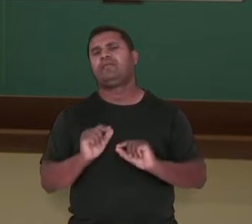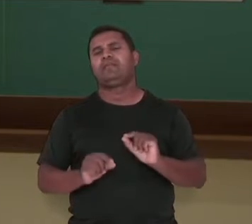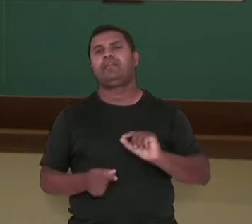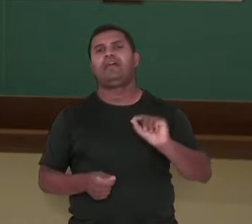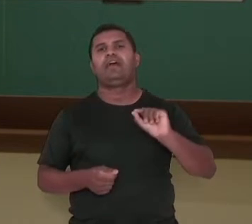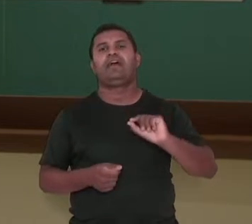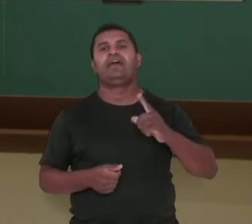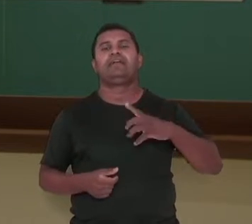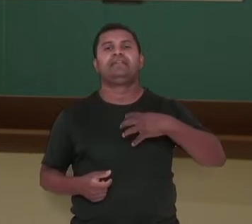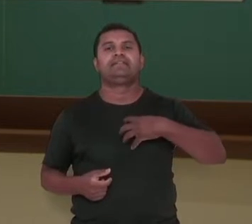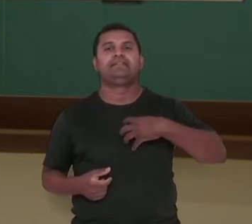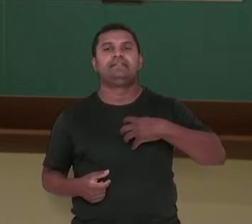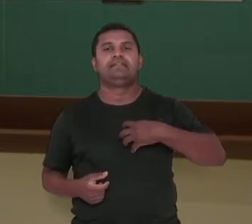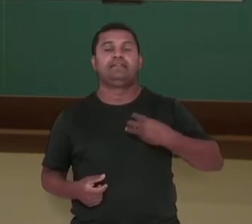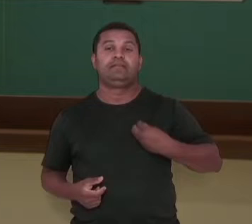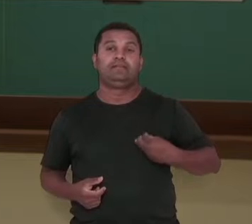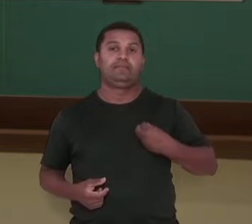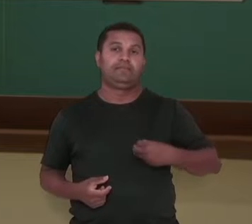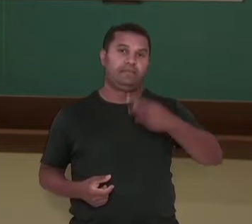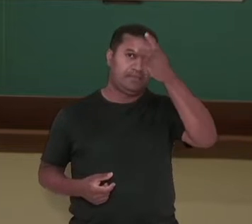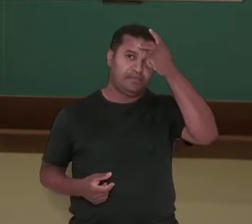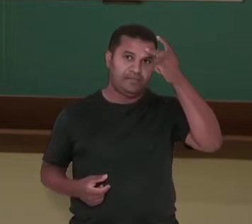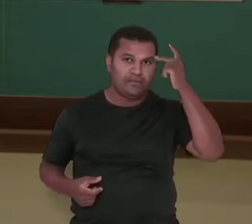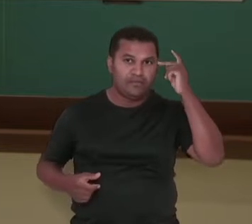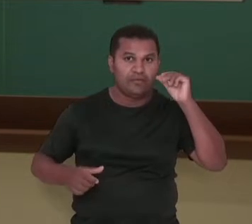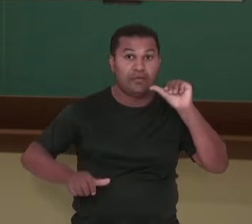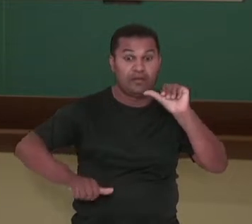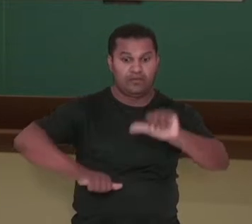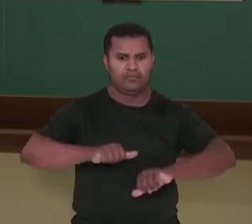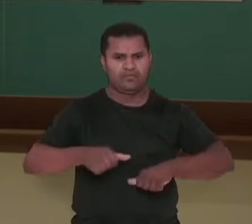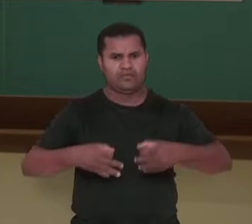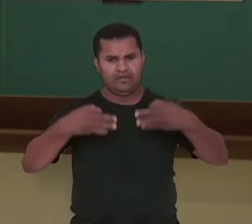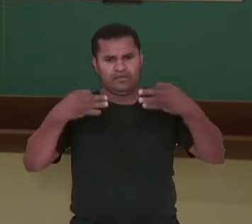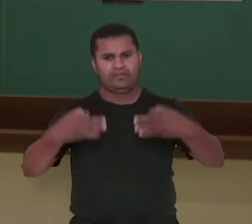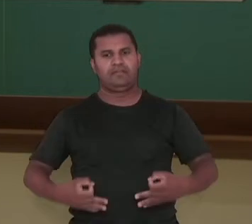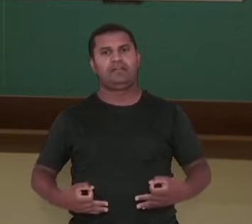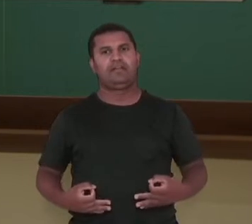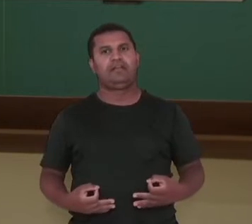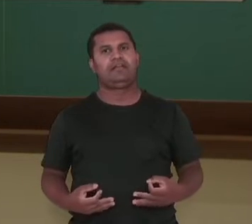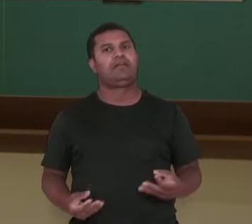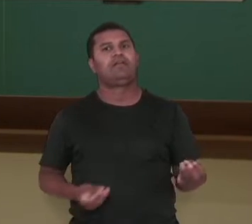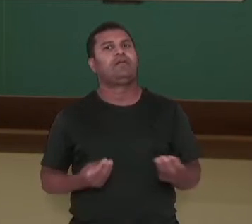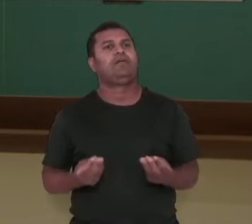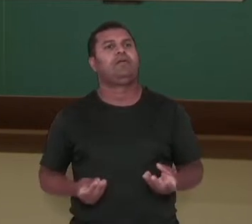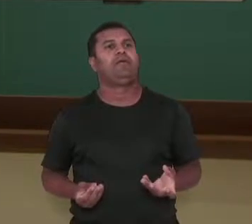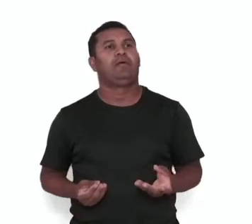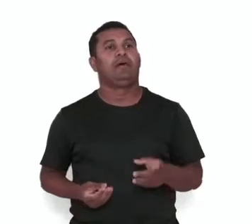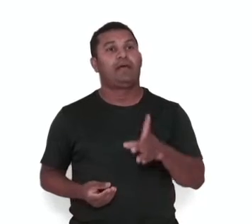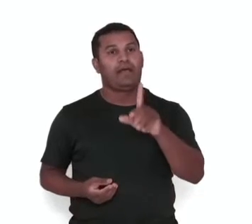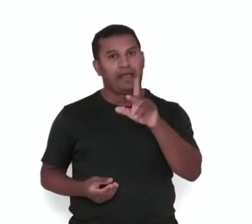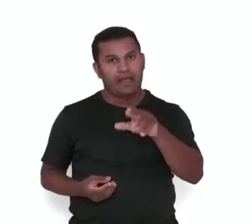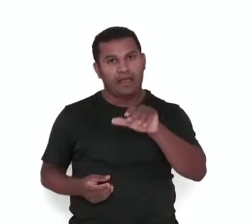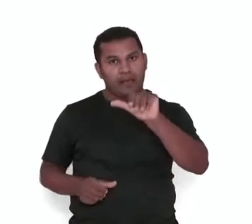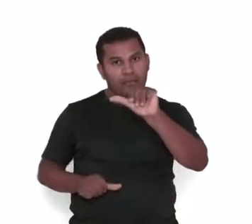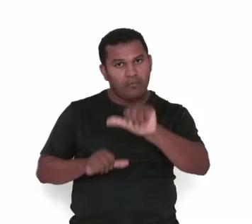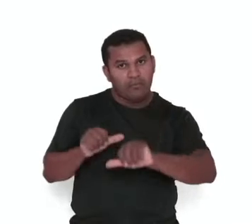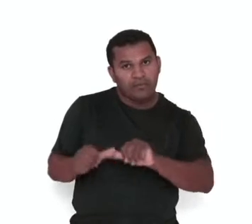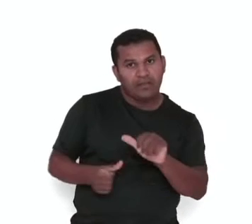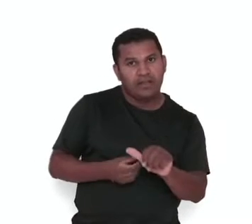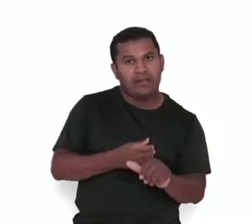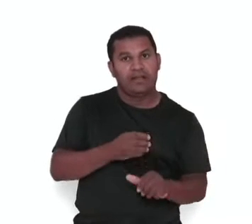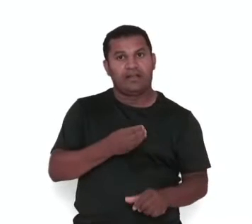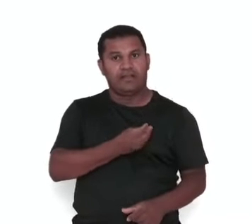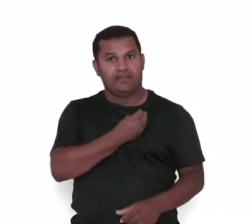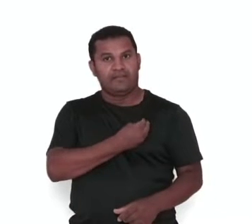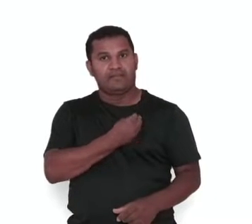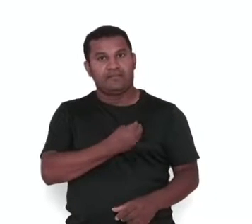pessoa proativa? Será que é simplesmente tomar uma iniciativa? E como adaptar-se às situações cotidianas